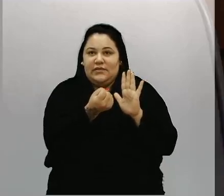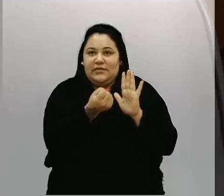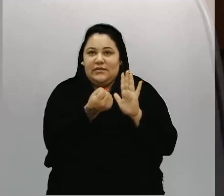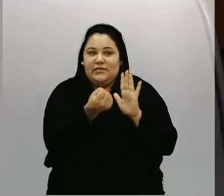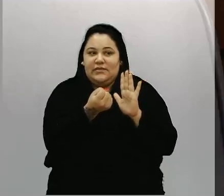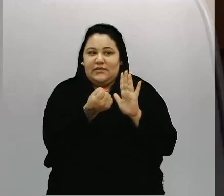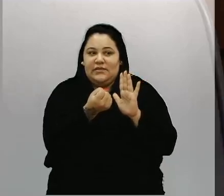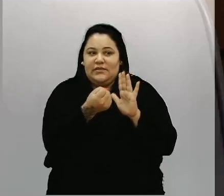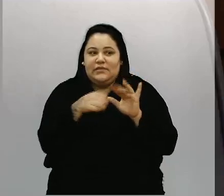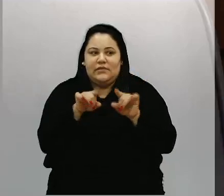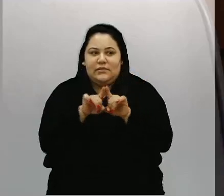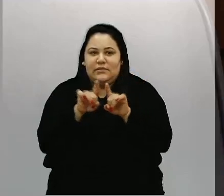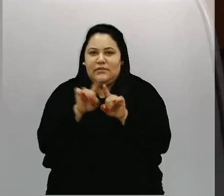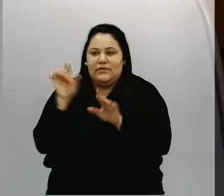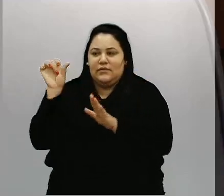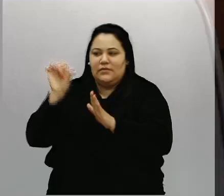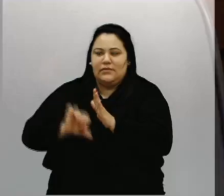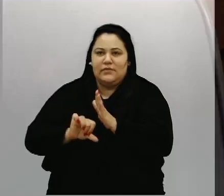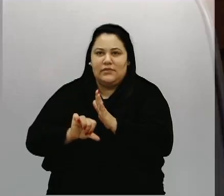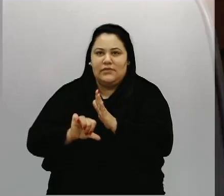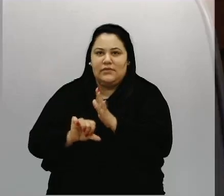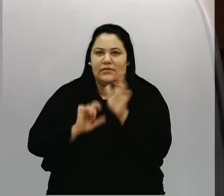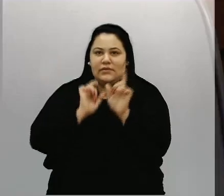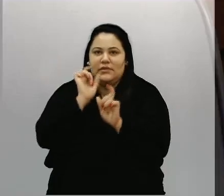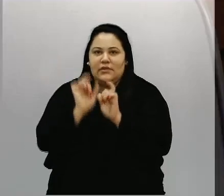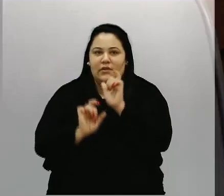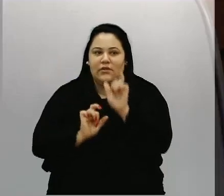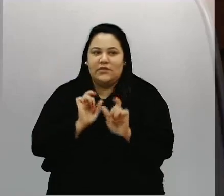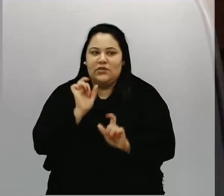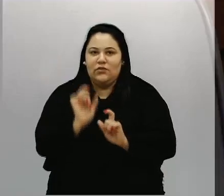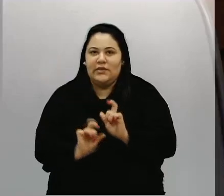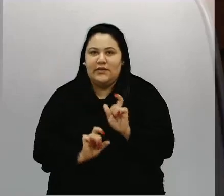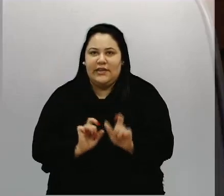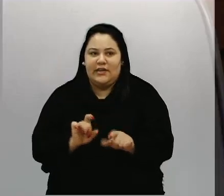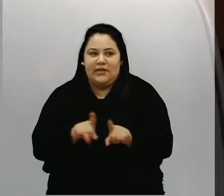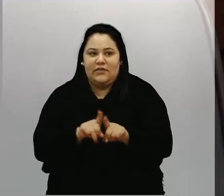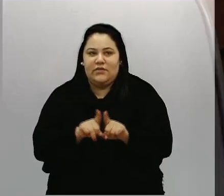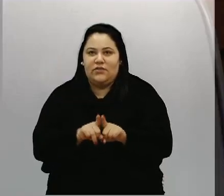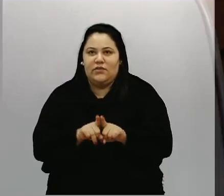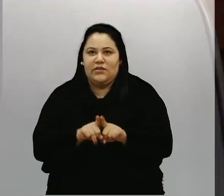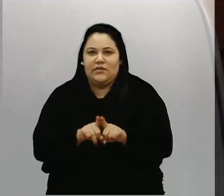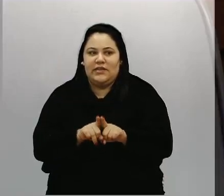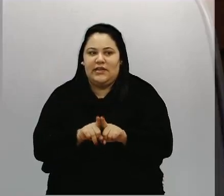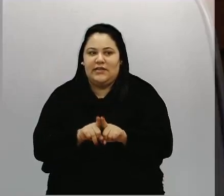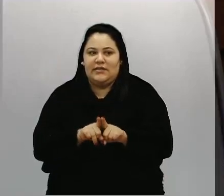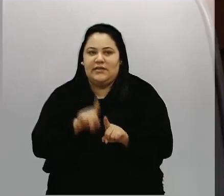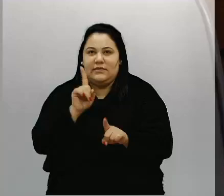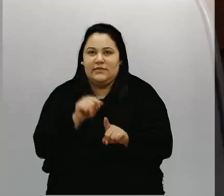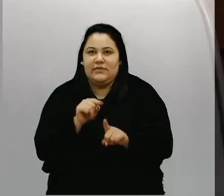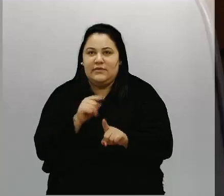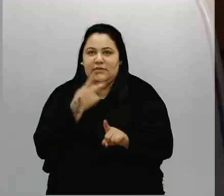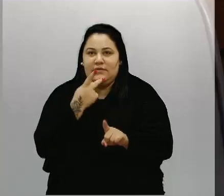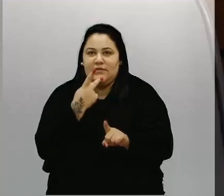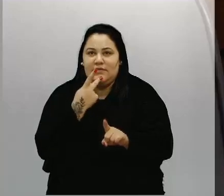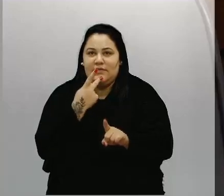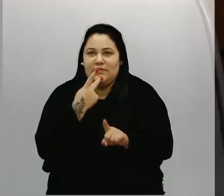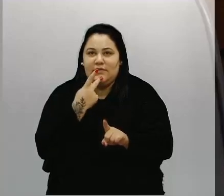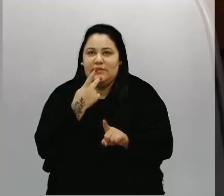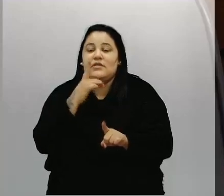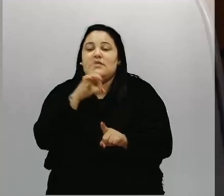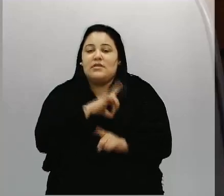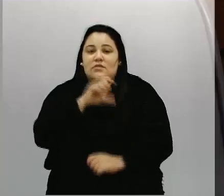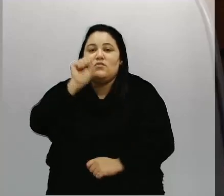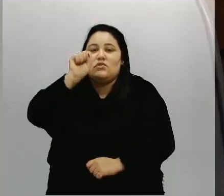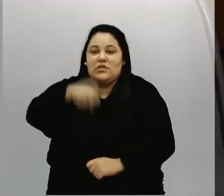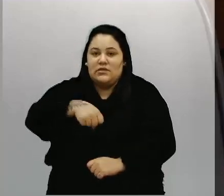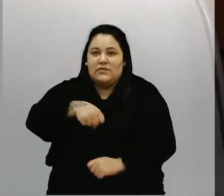o pior dos comentários, onde ele se solidarizou com a família do assassino e disse: temos sim que acabar